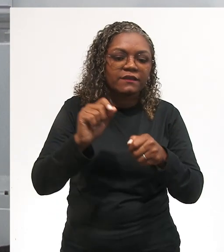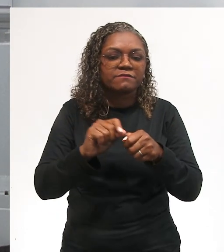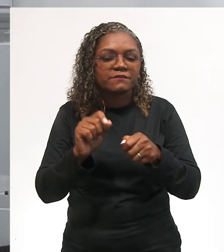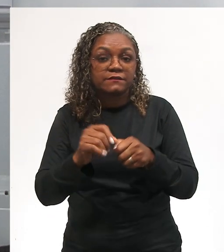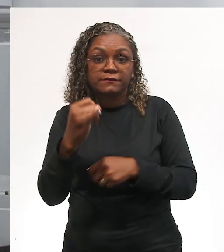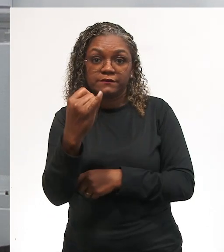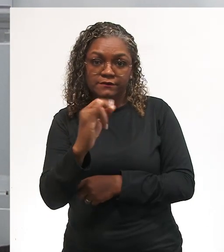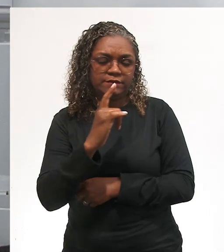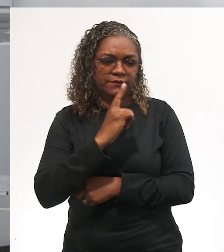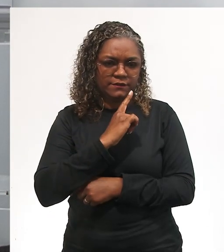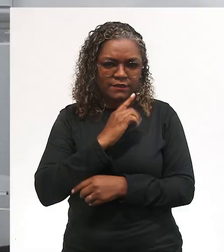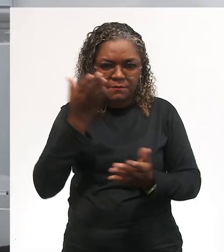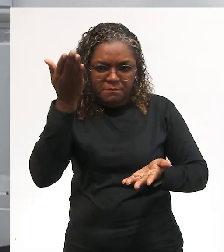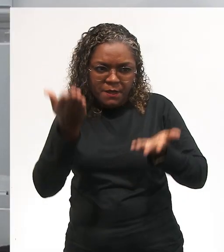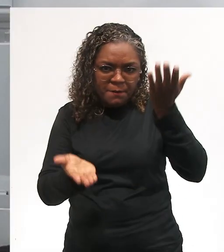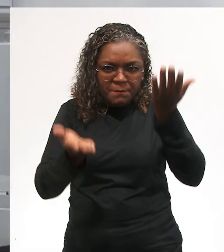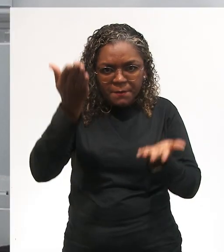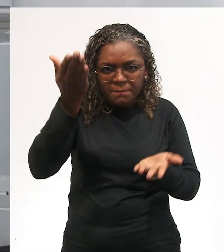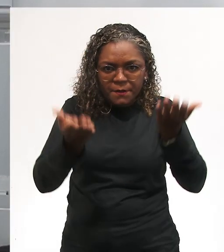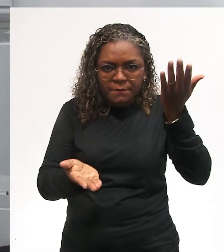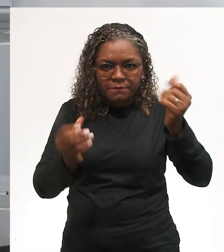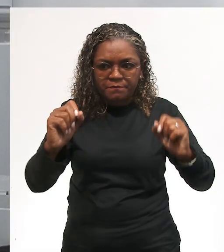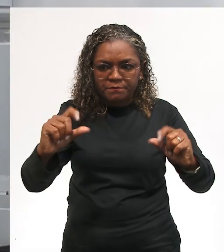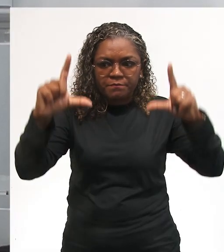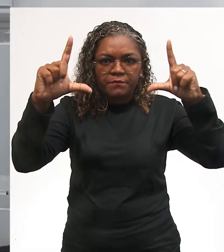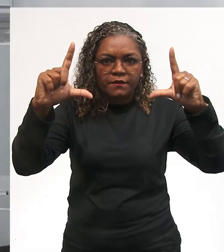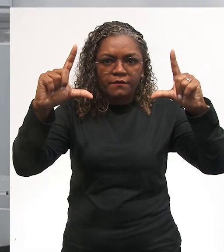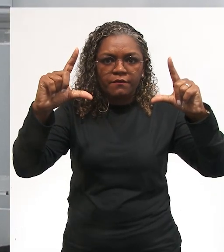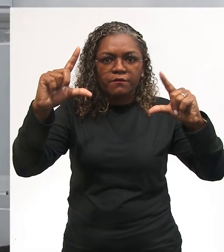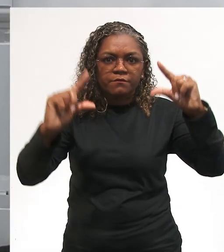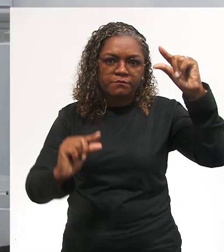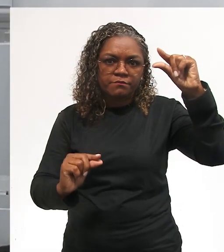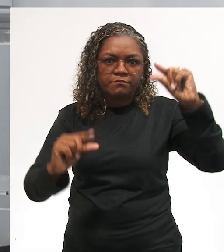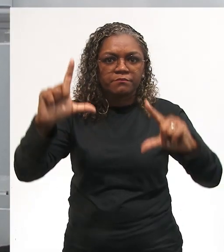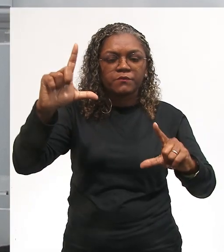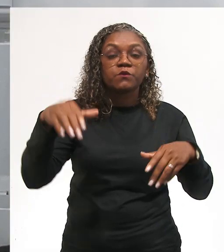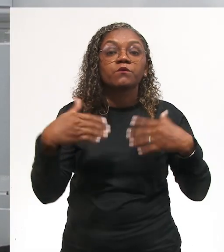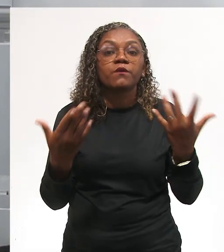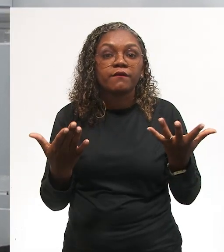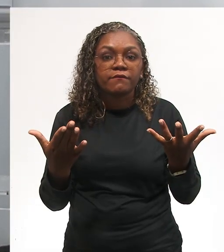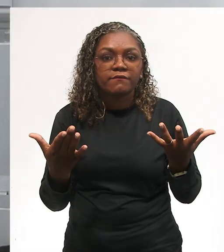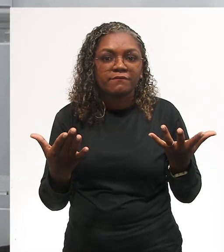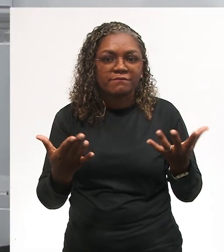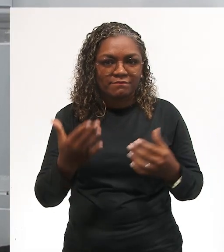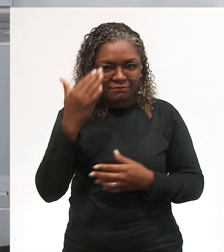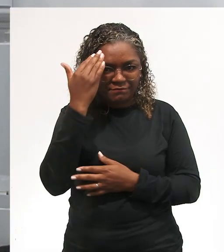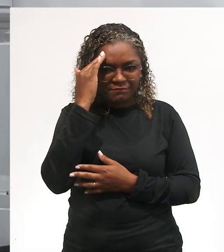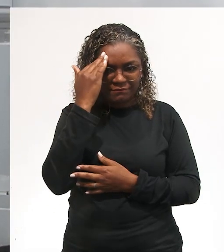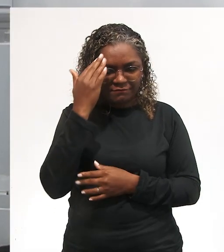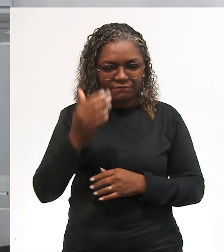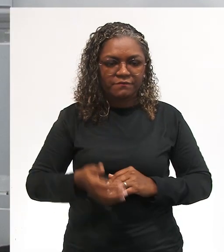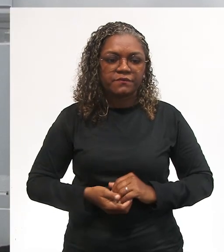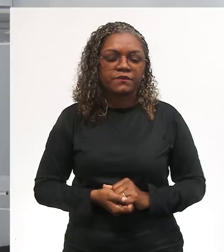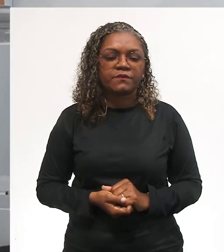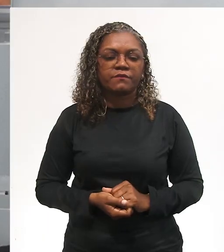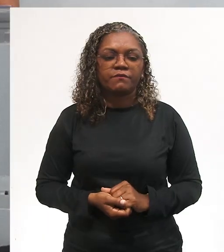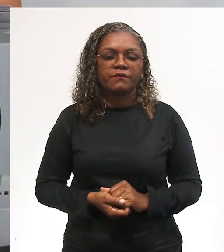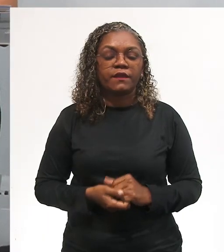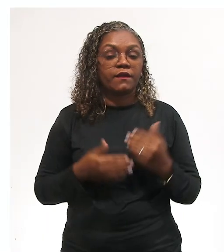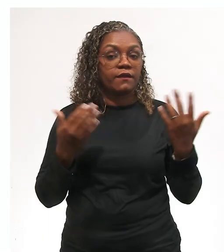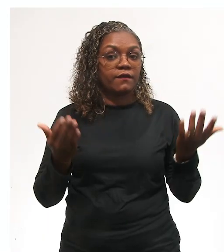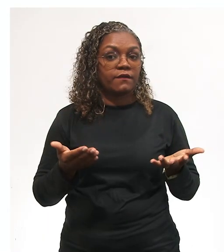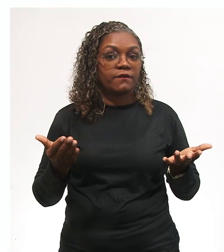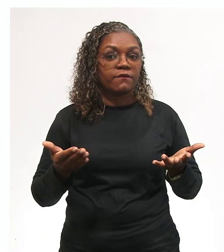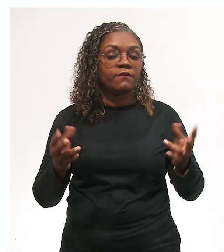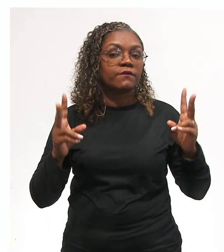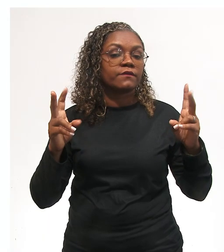elas tiverem proporção, nós vamos ter as duas categorias, diretamente proporcional ou inversamente proporcional. Tá? Vamos